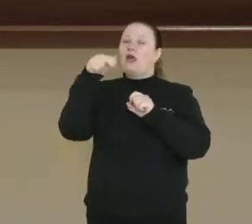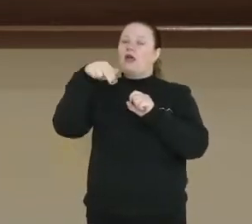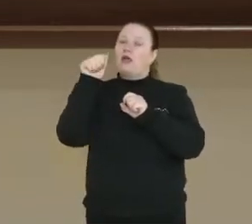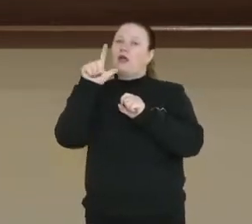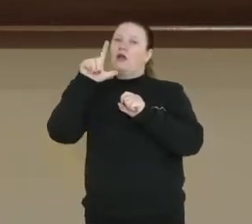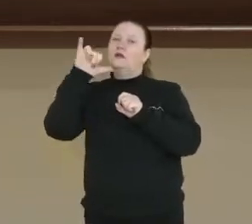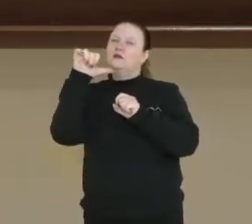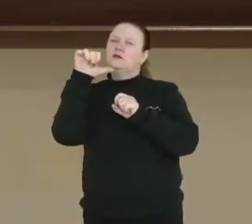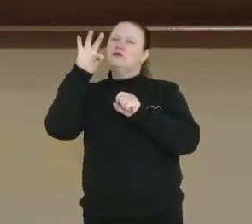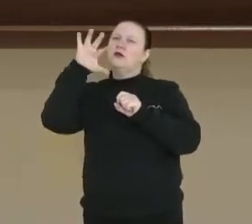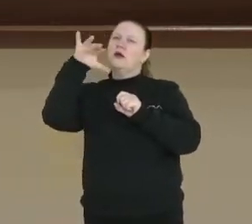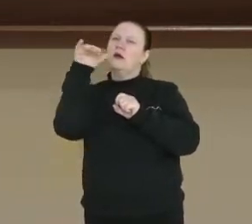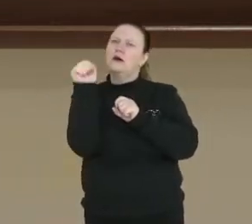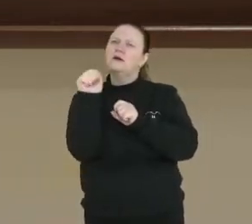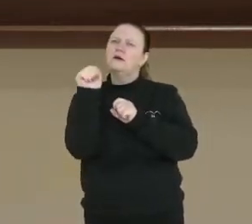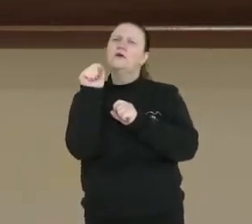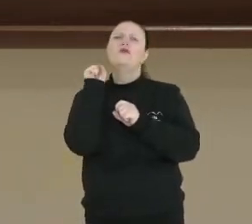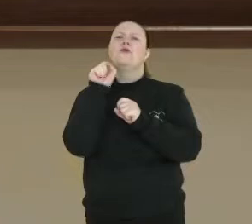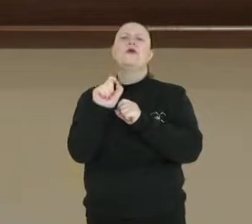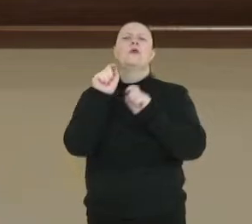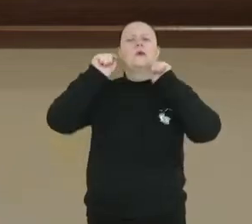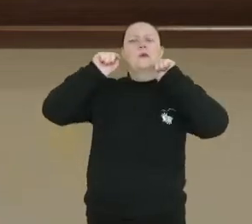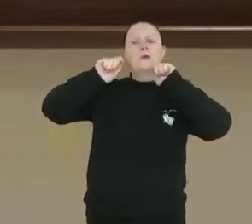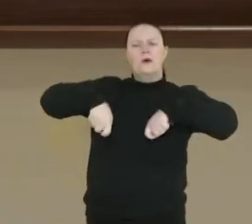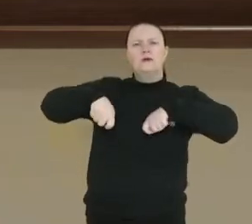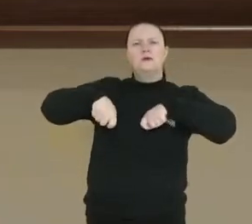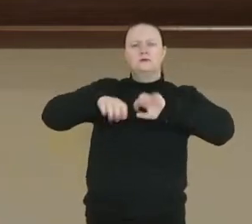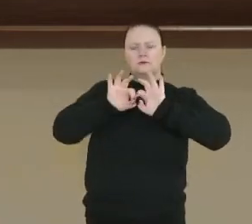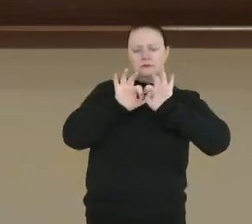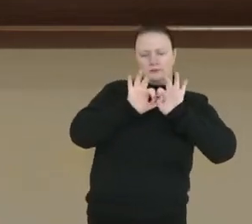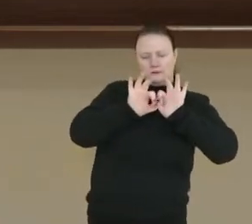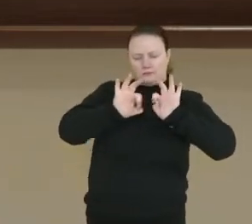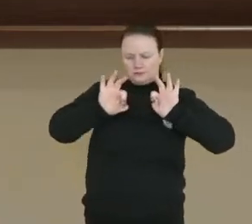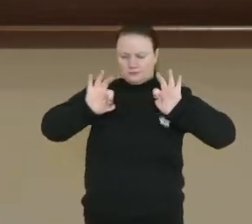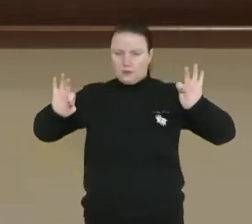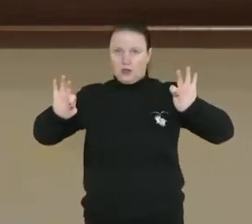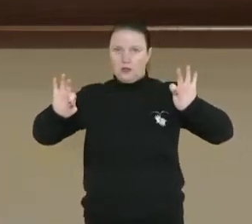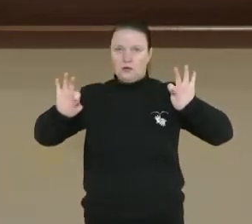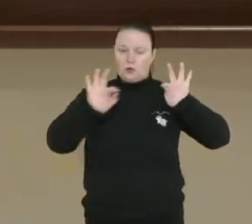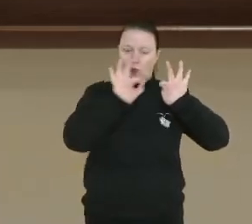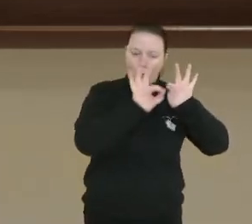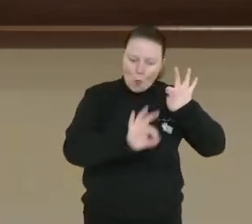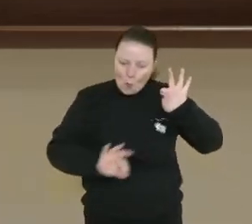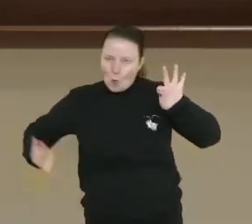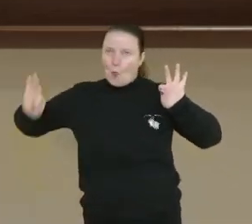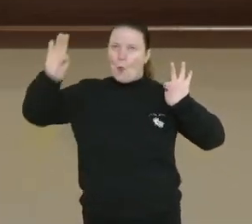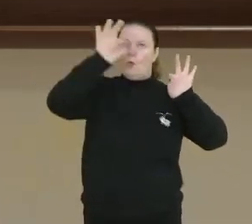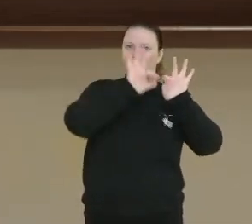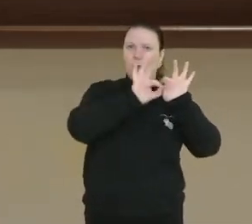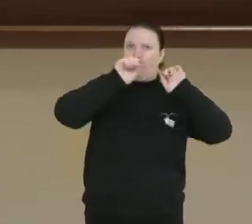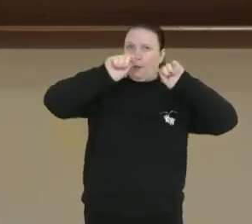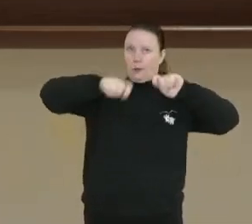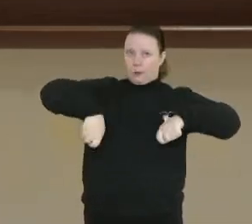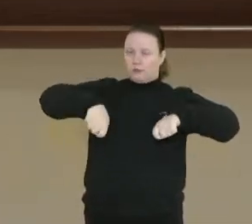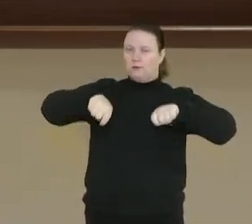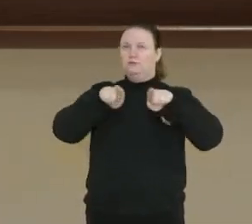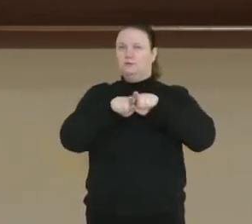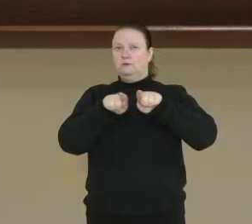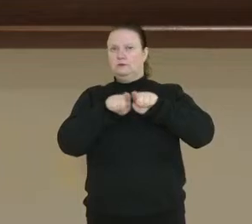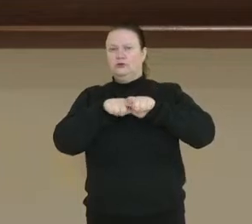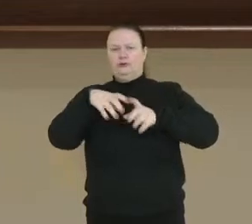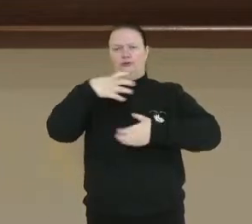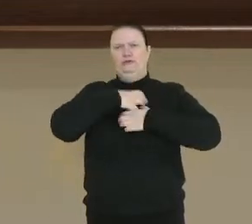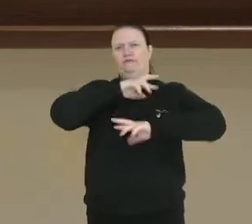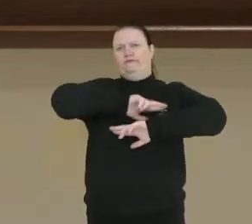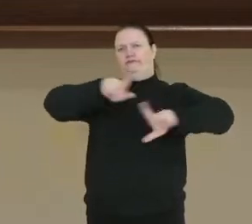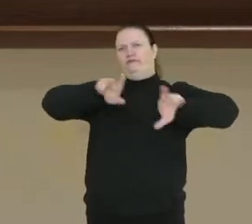a posição que a gente possa ter entre uma reta e uma circunferência. Então, que ela pode ocupar diversas maneiras. A